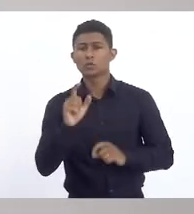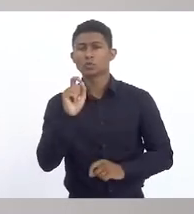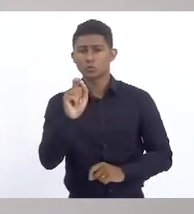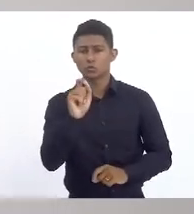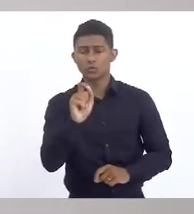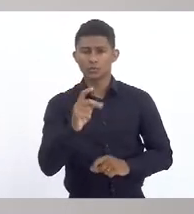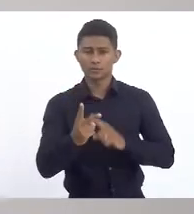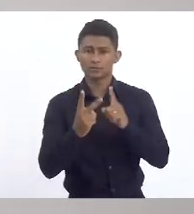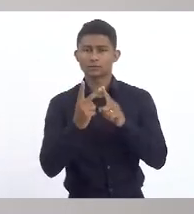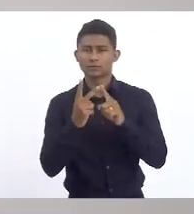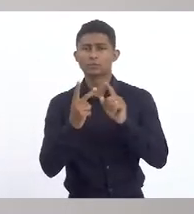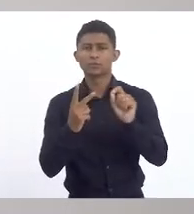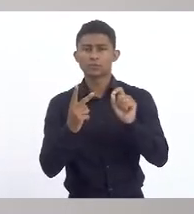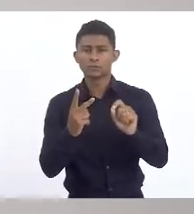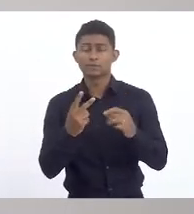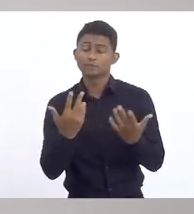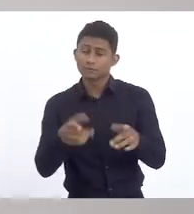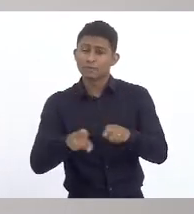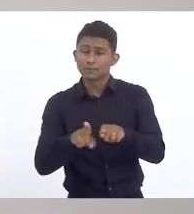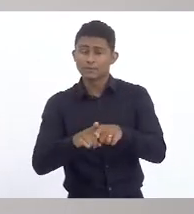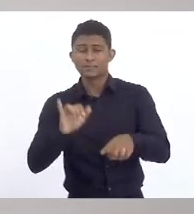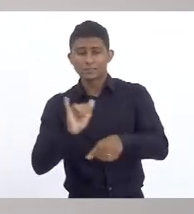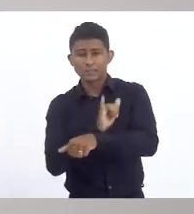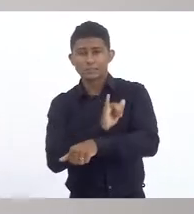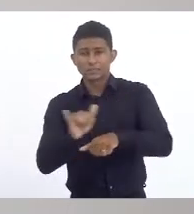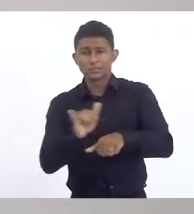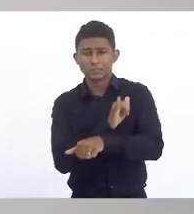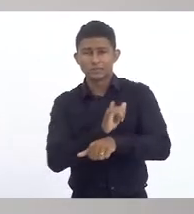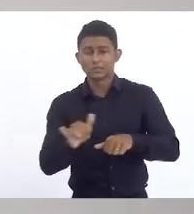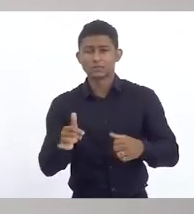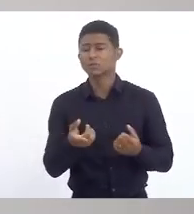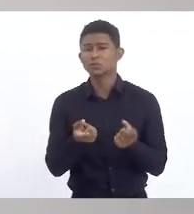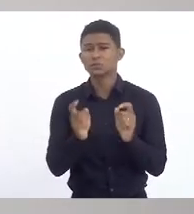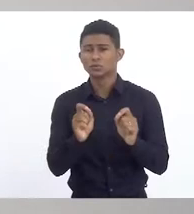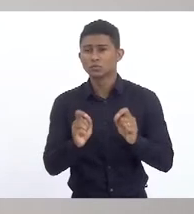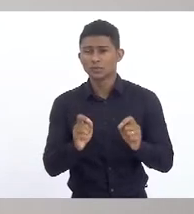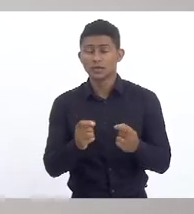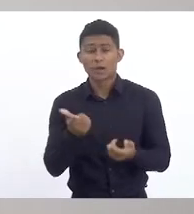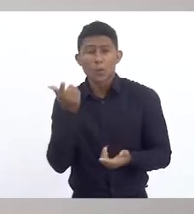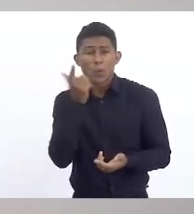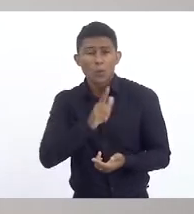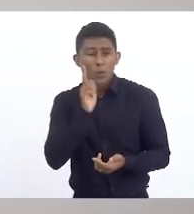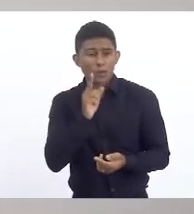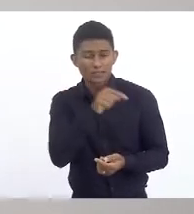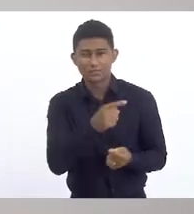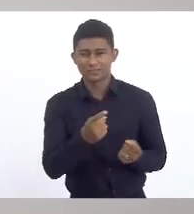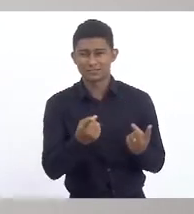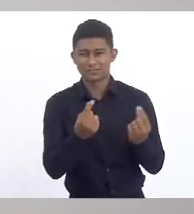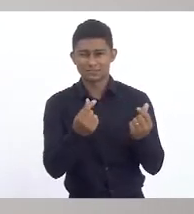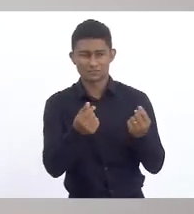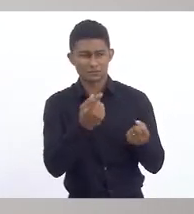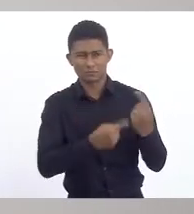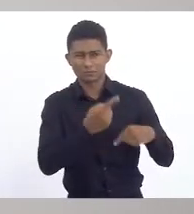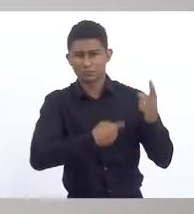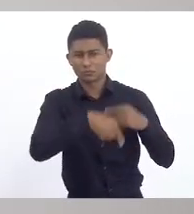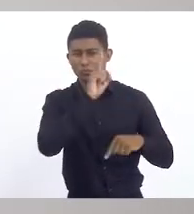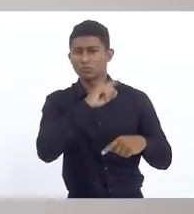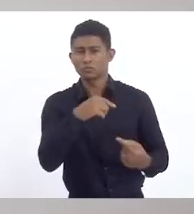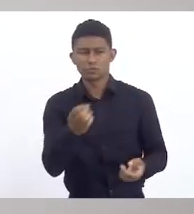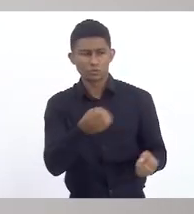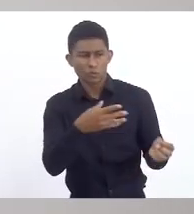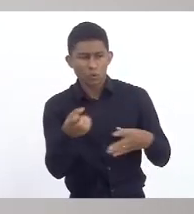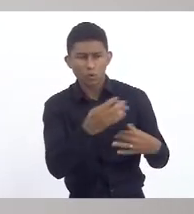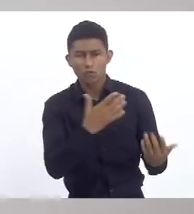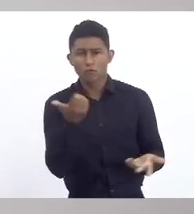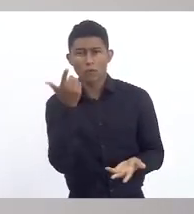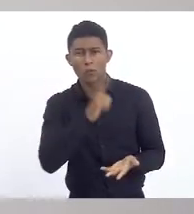recursos, mas, em particular, uma estratégia que permita a geração de riqueza e nova receita para alcançar esse